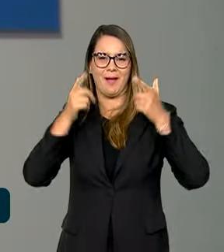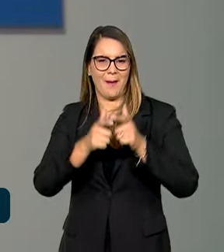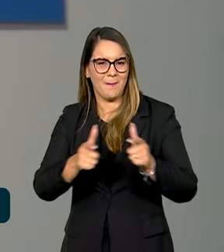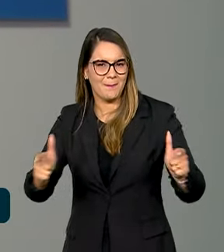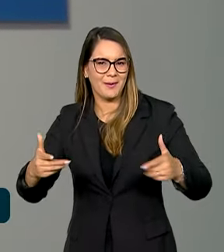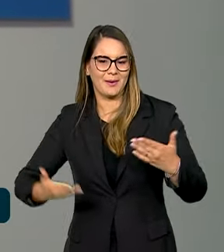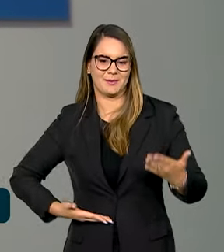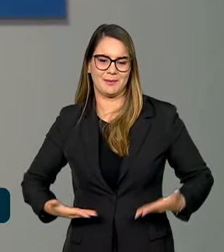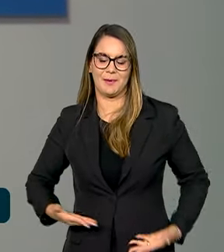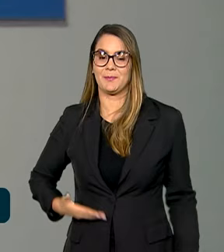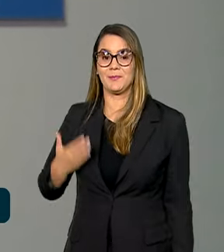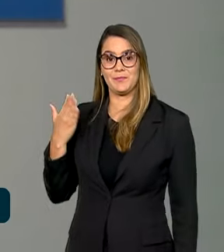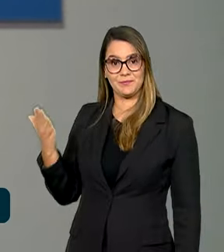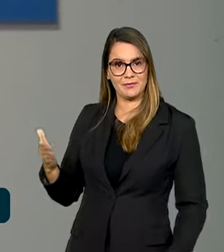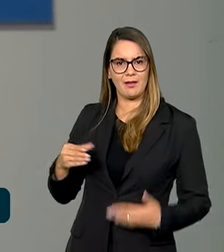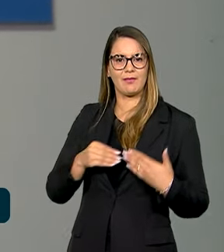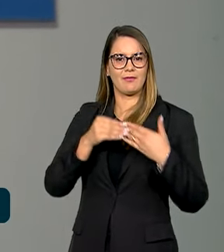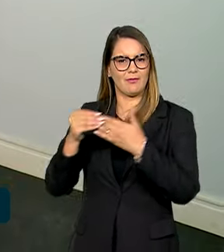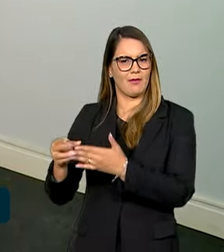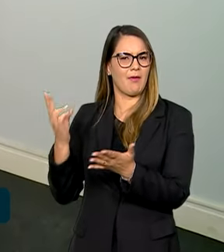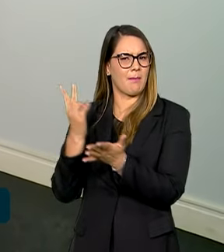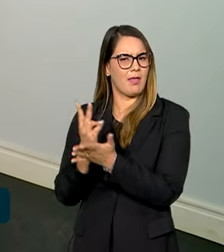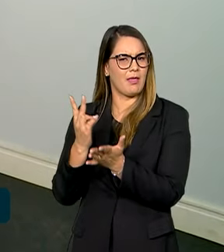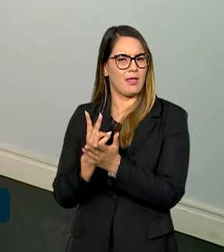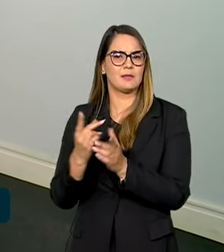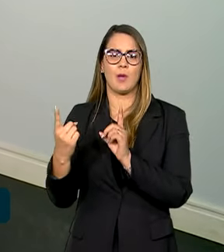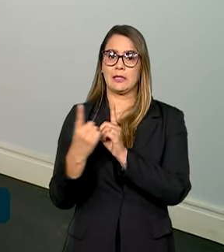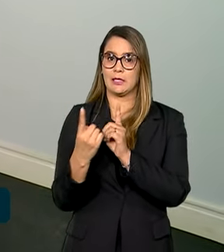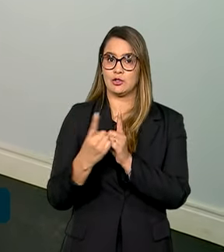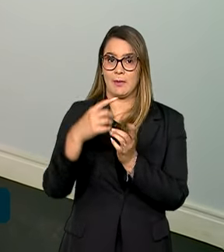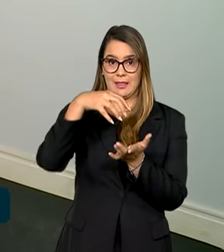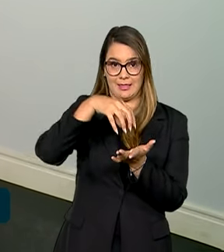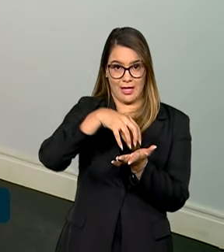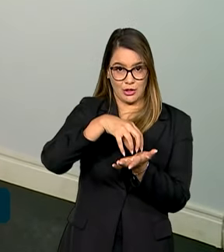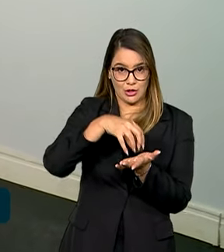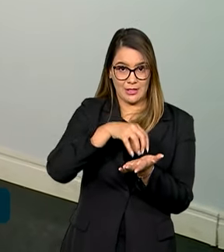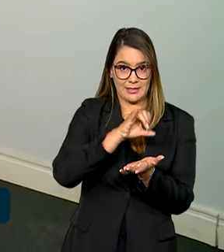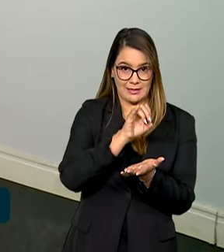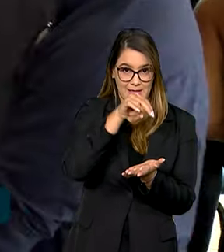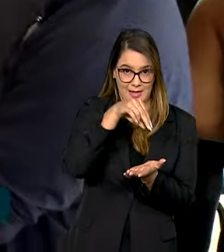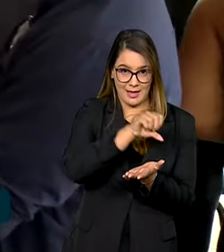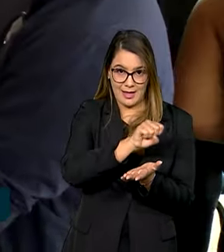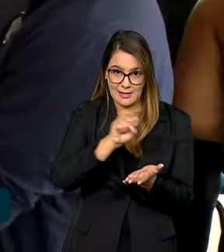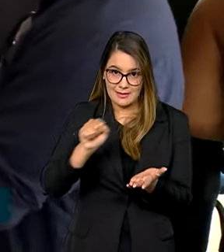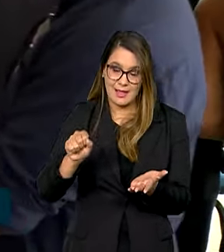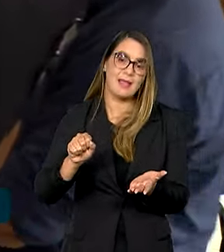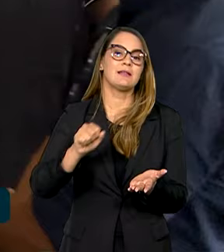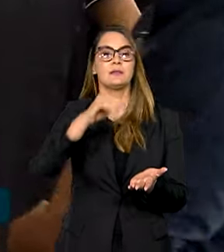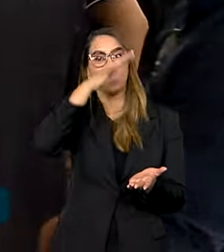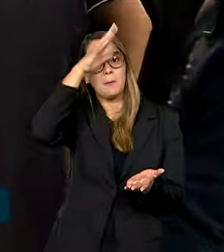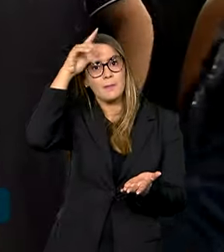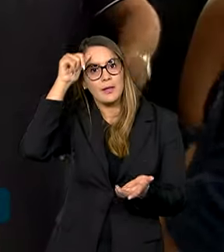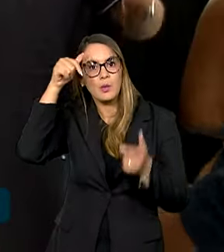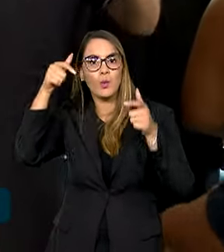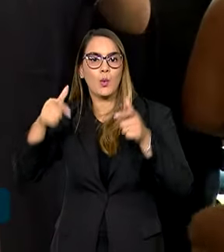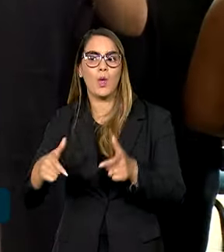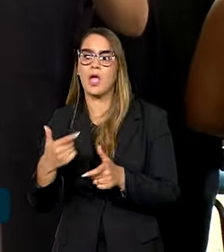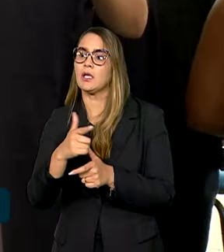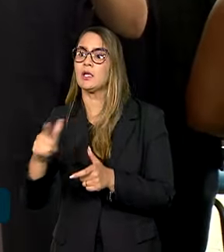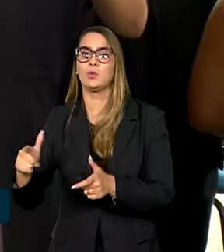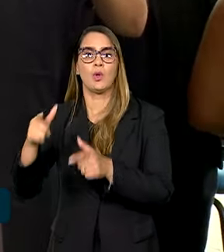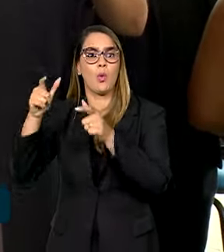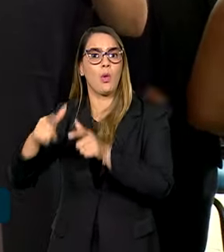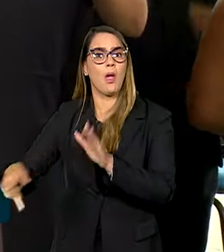serviço o barco vai levar os mesmos atendimentos da agência do INSS em Manaus para locais onde não há agência